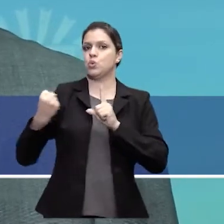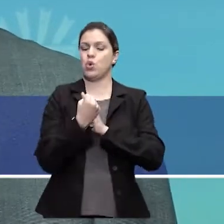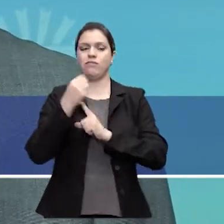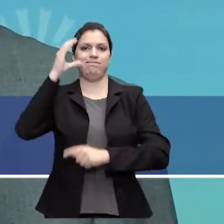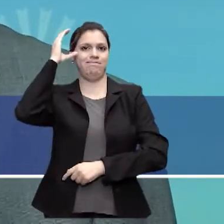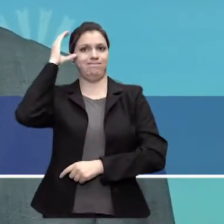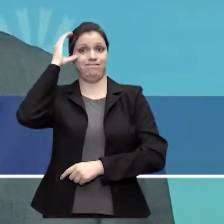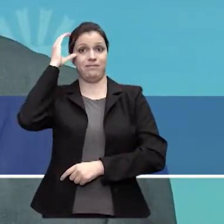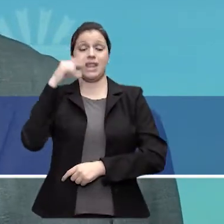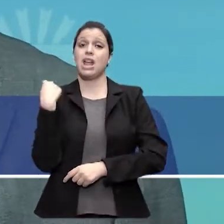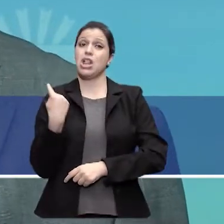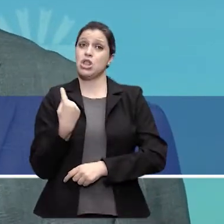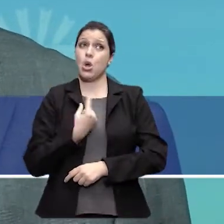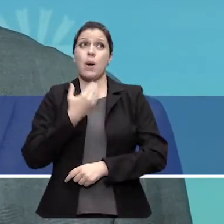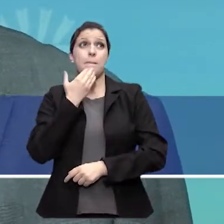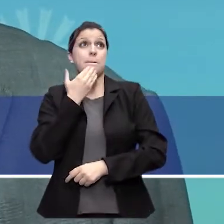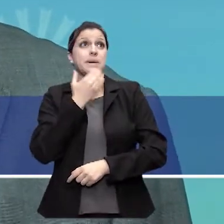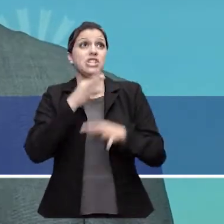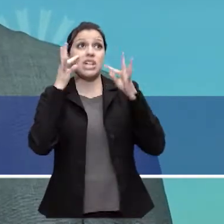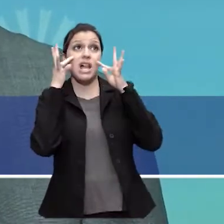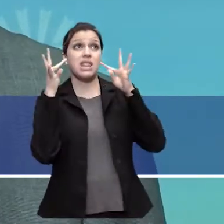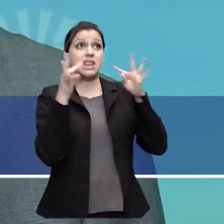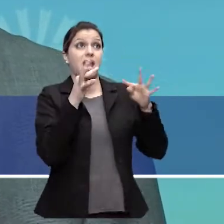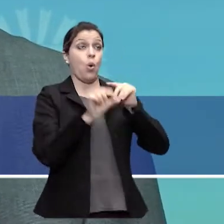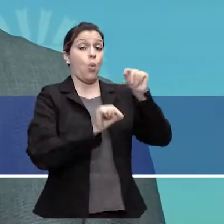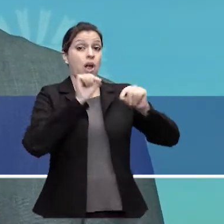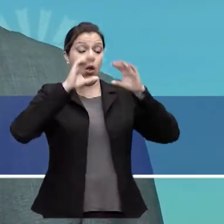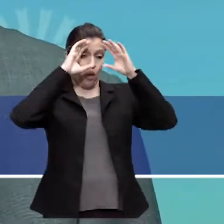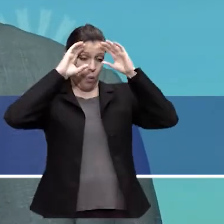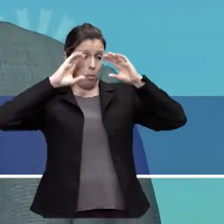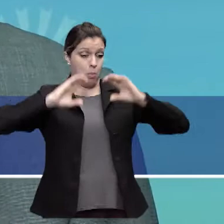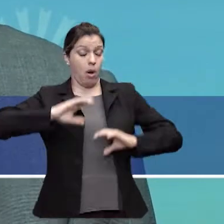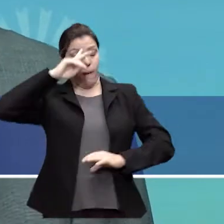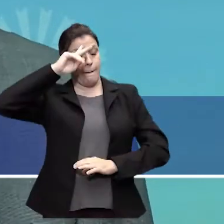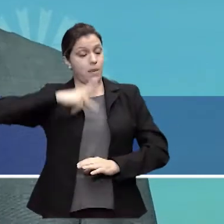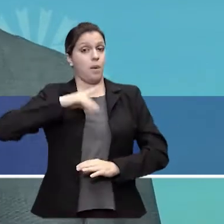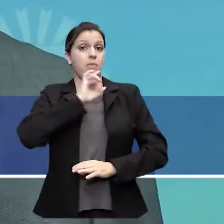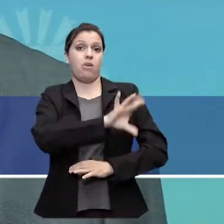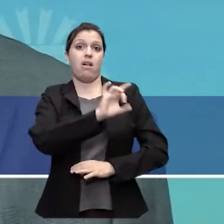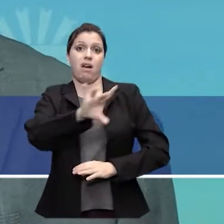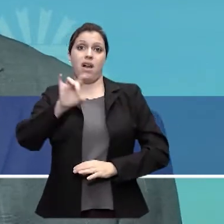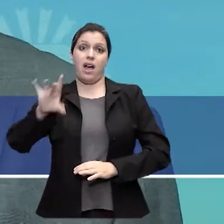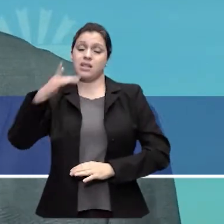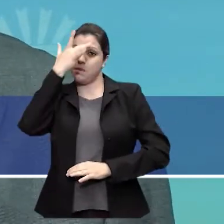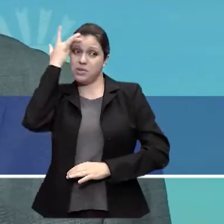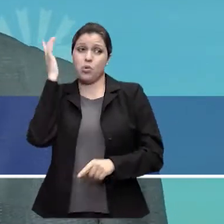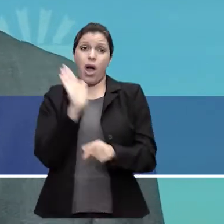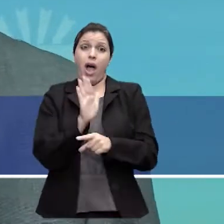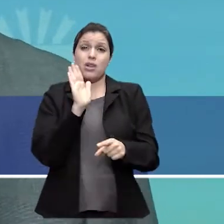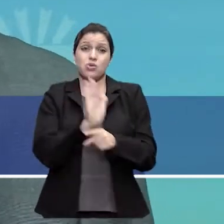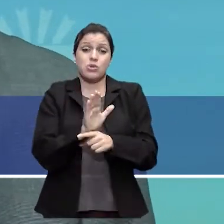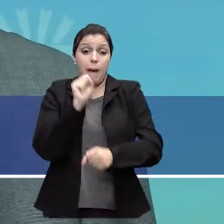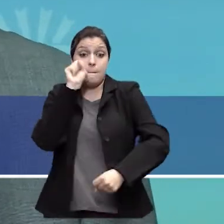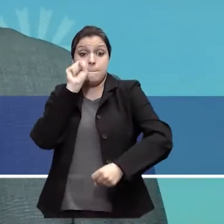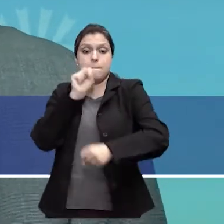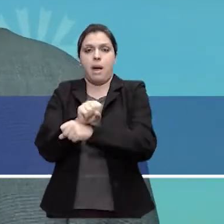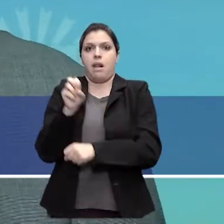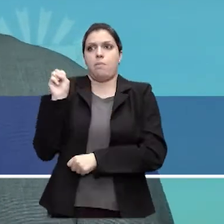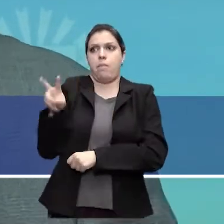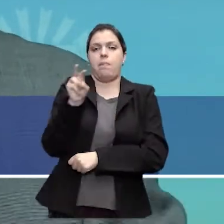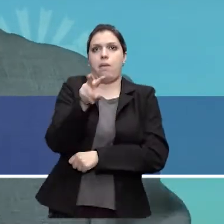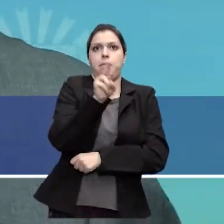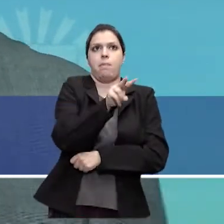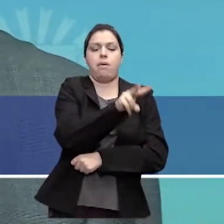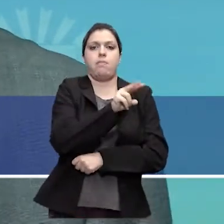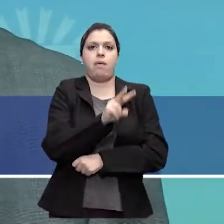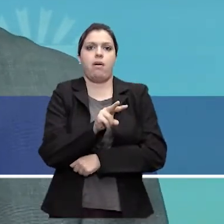É um assunto que envolve a sociedade, mas nós chamamos a atenção de que é um comportamento individual de cada cidadão que vai